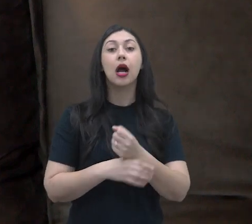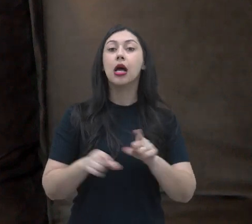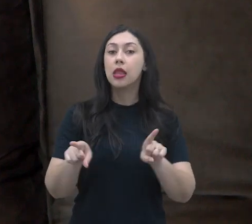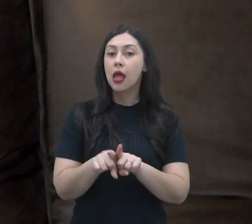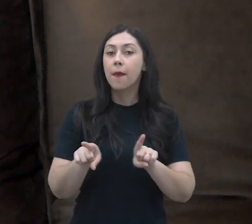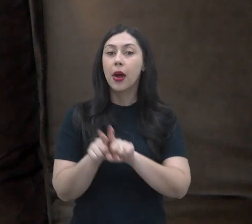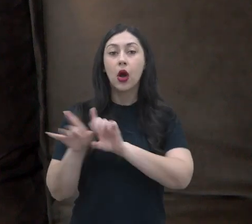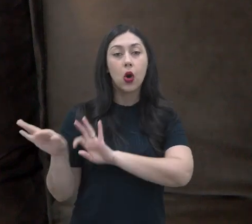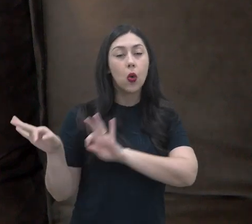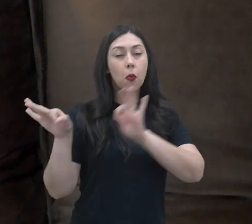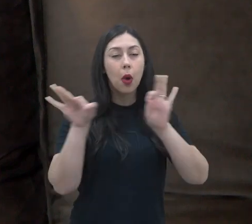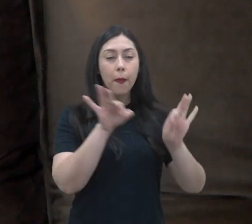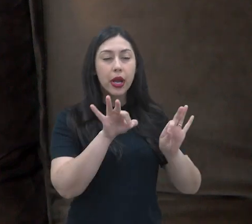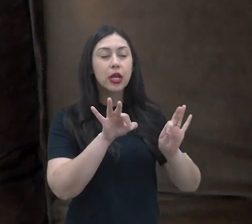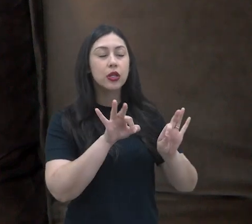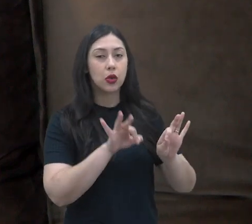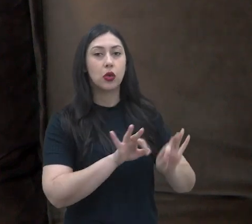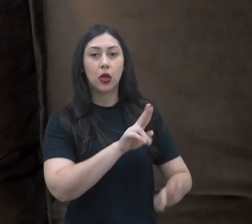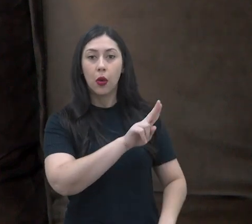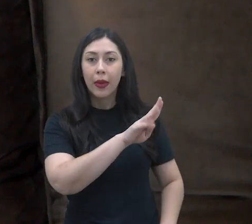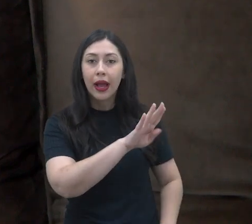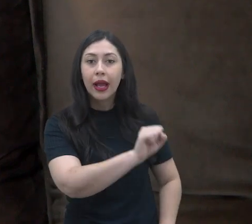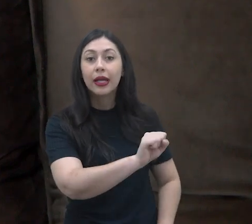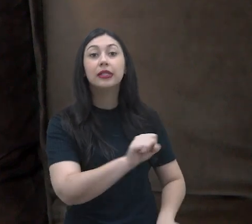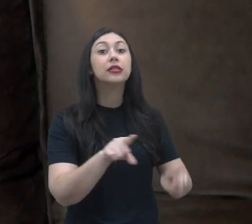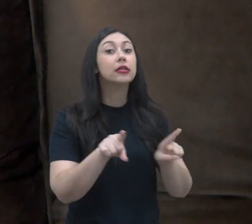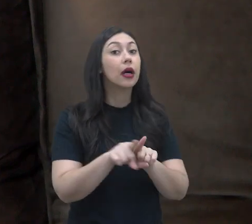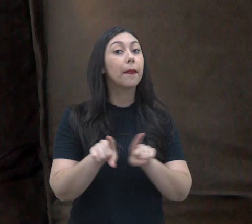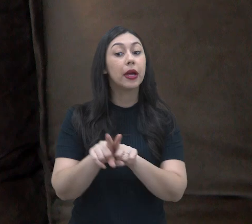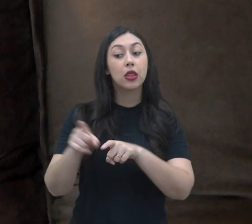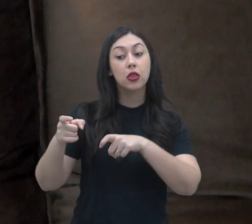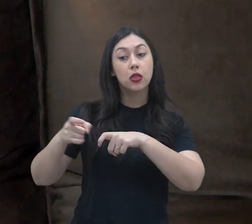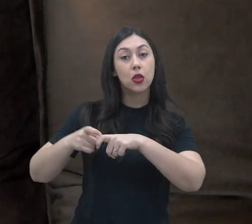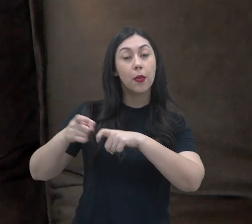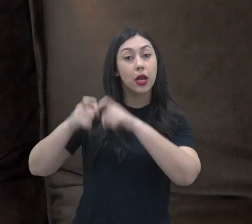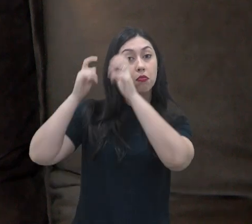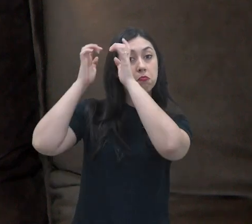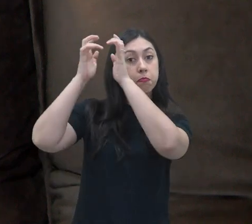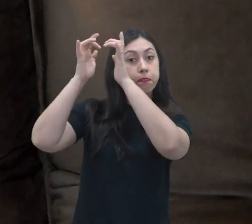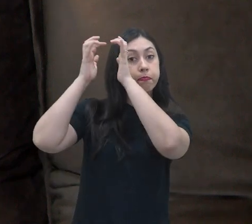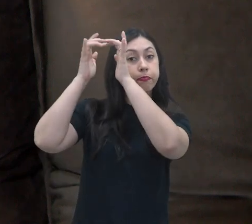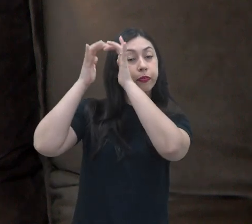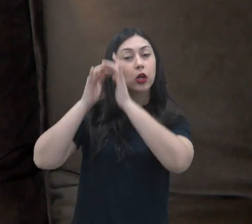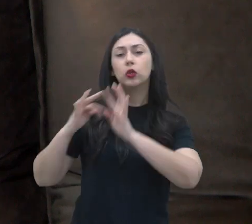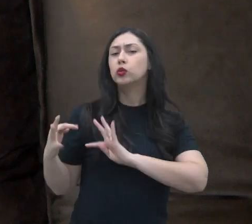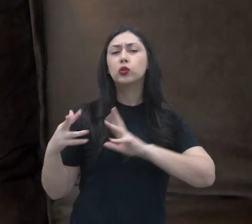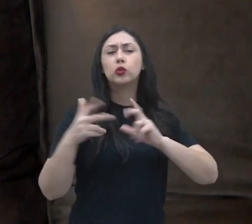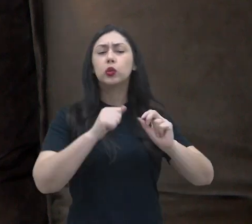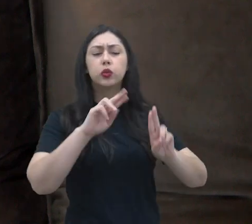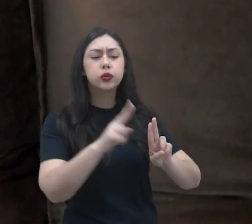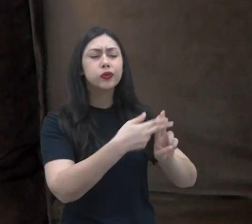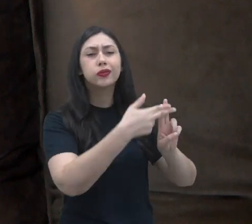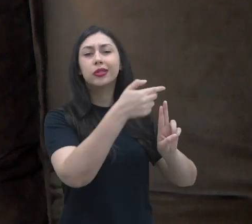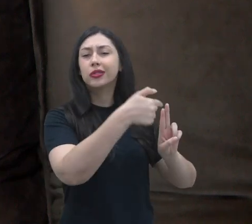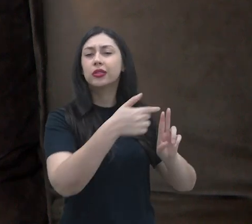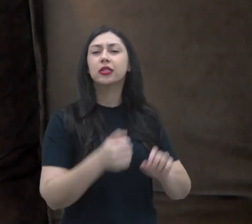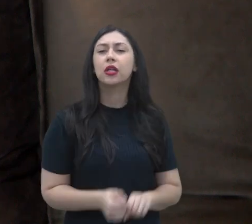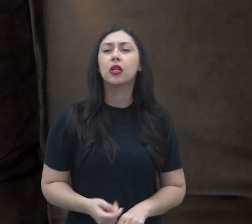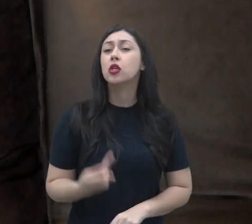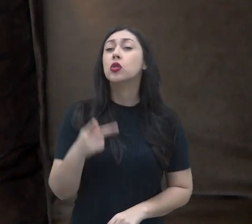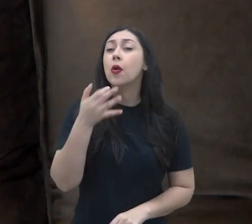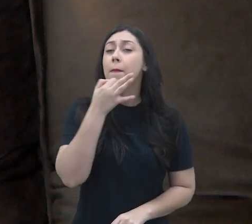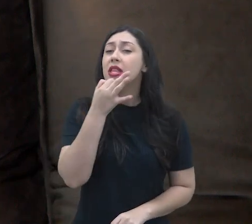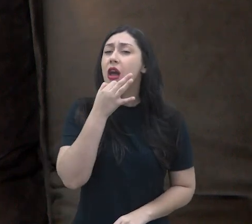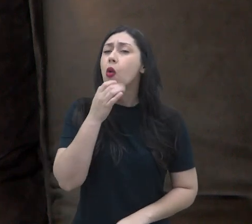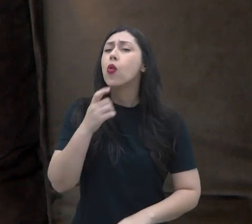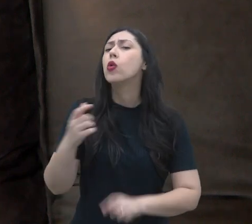de saúde, fisioterapia e passo no neurologista da UES, também pelo SUS. E o que você